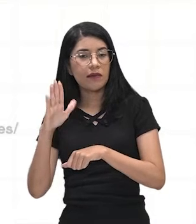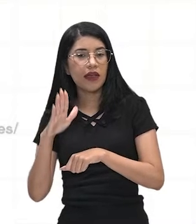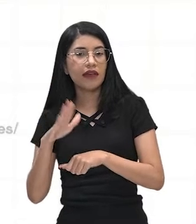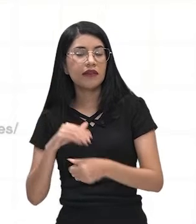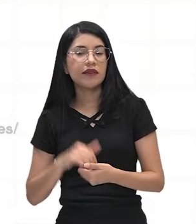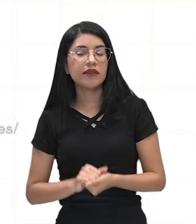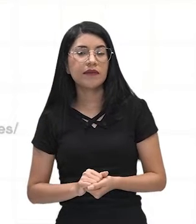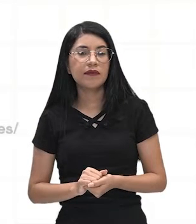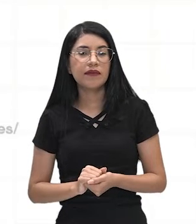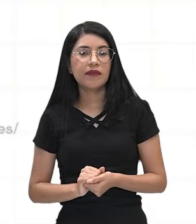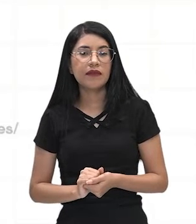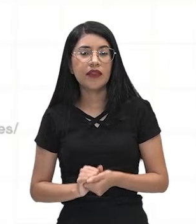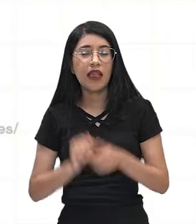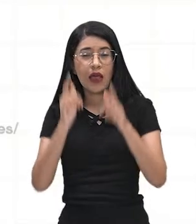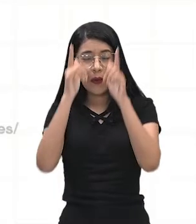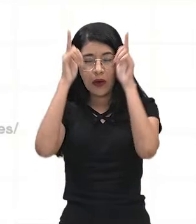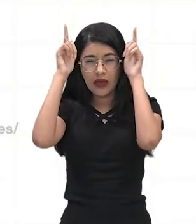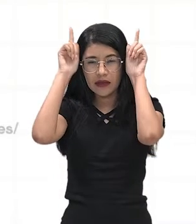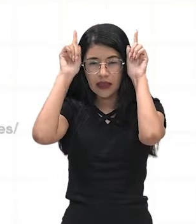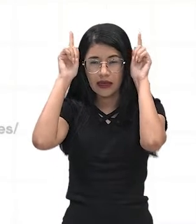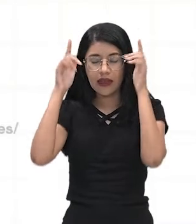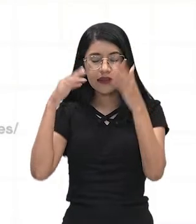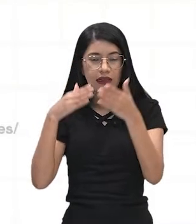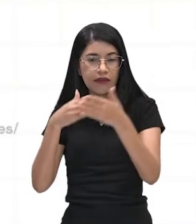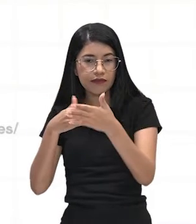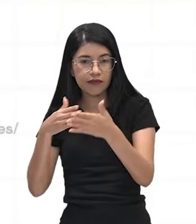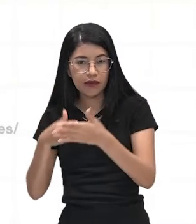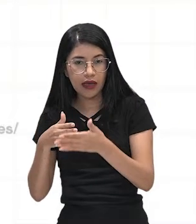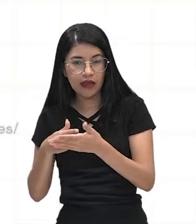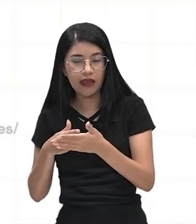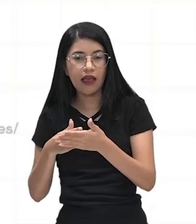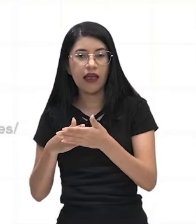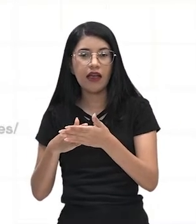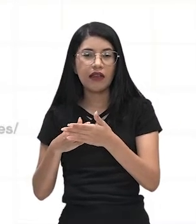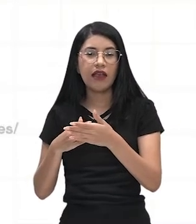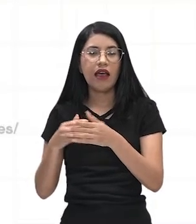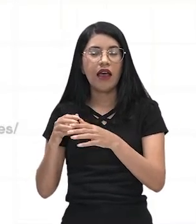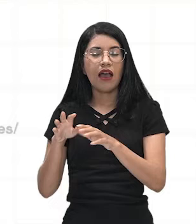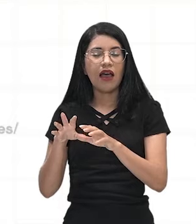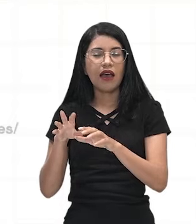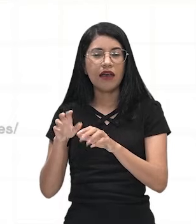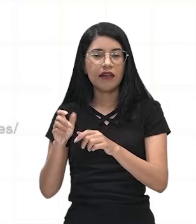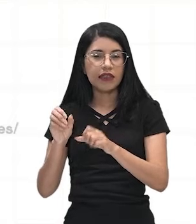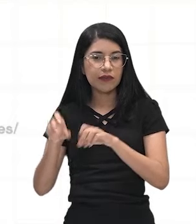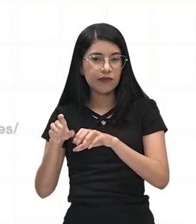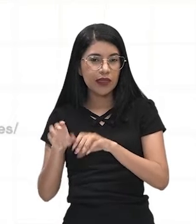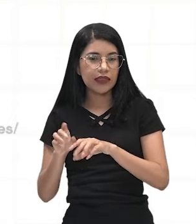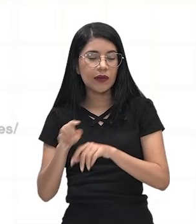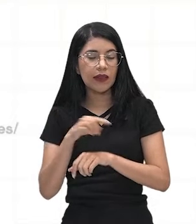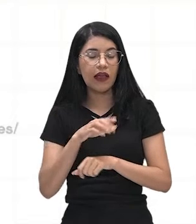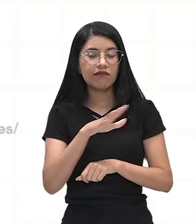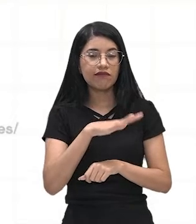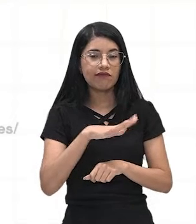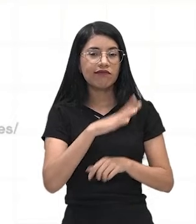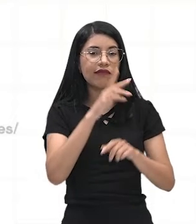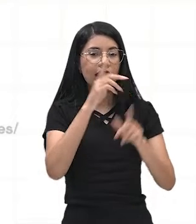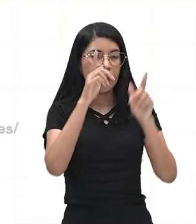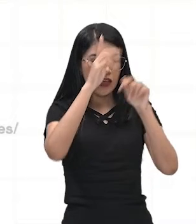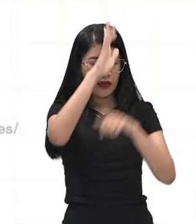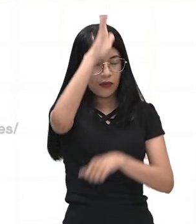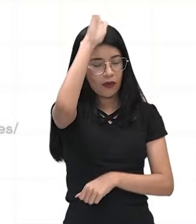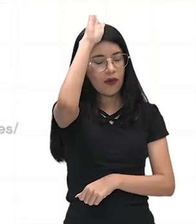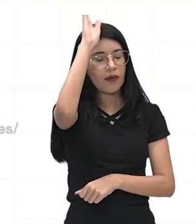tinham acesso mais limitado à educação formal, as mulheres romanas podiam receber alguma forma